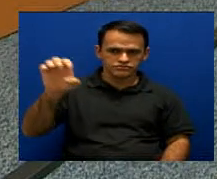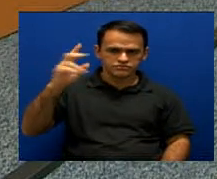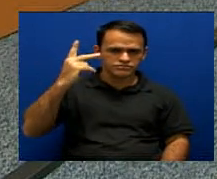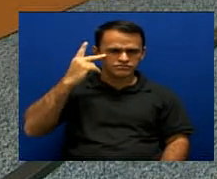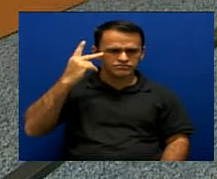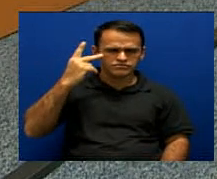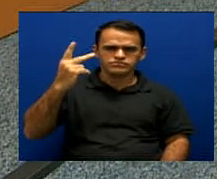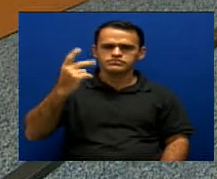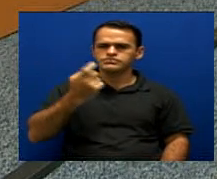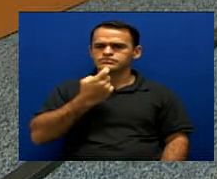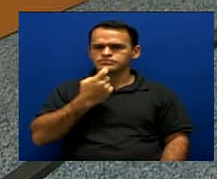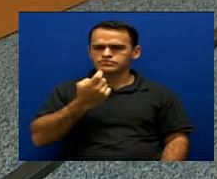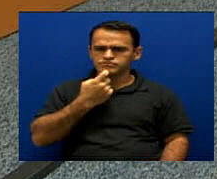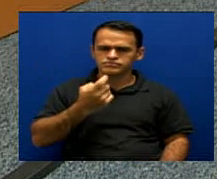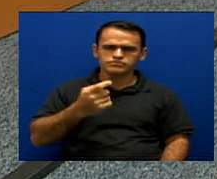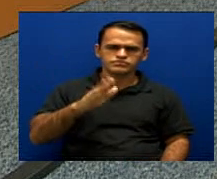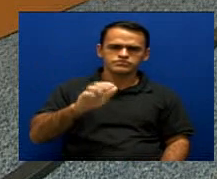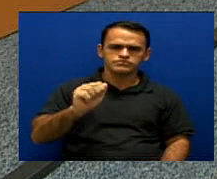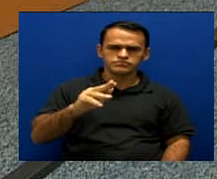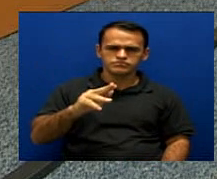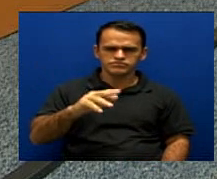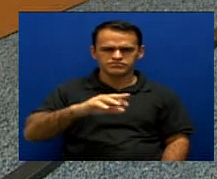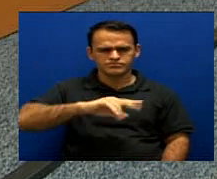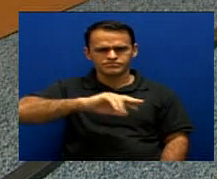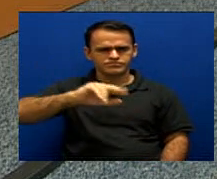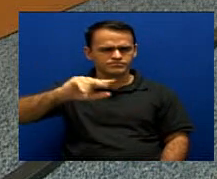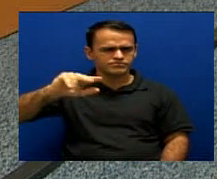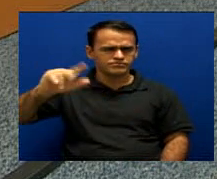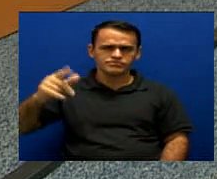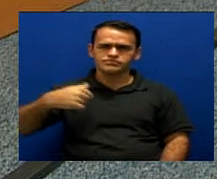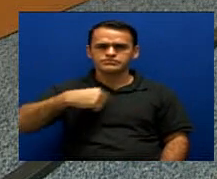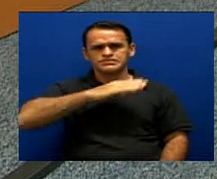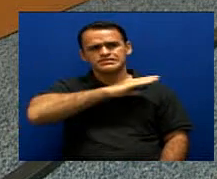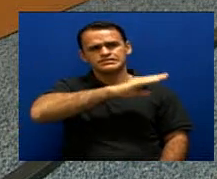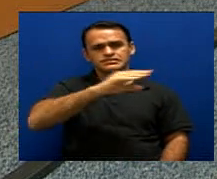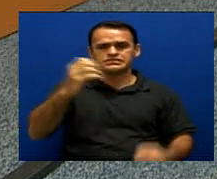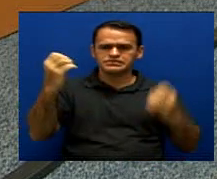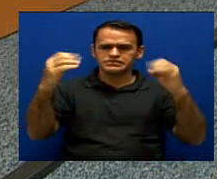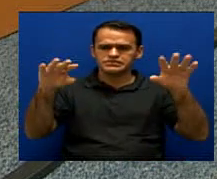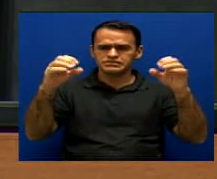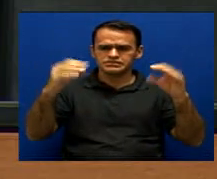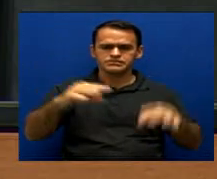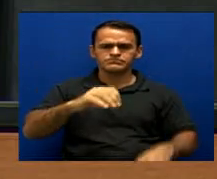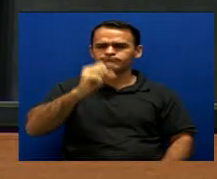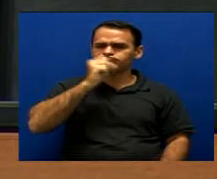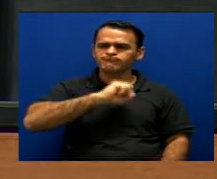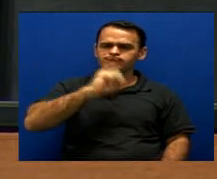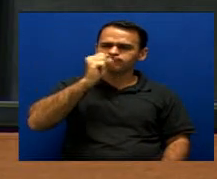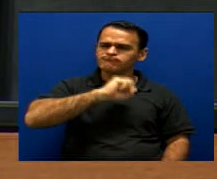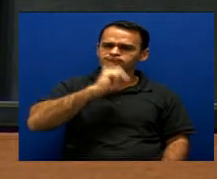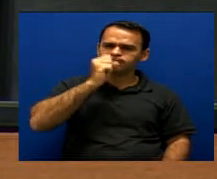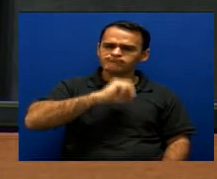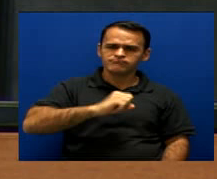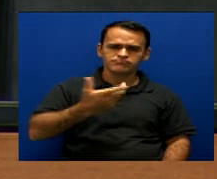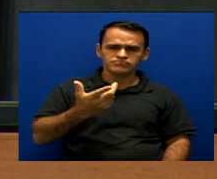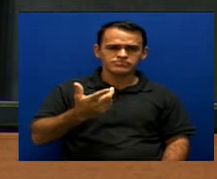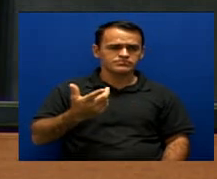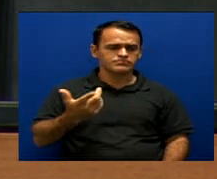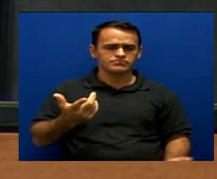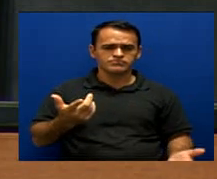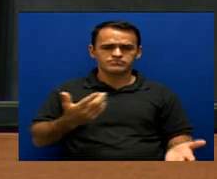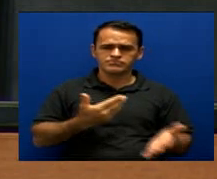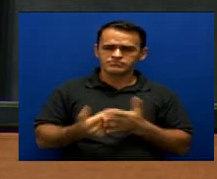paulo campinas onde o bauru jaú tudo quanto é lugar mas o carteado somando gente e como chega